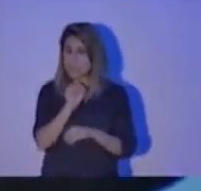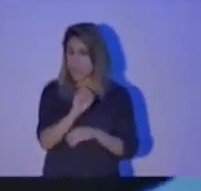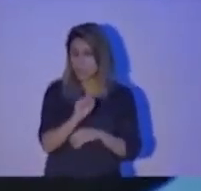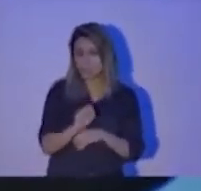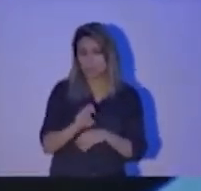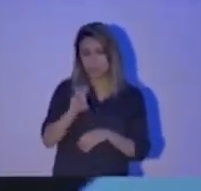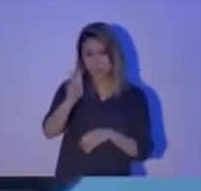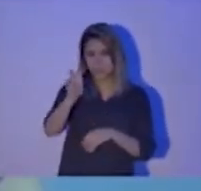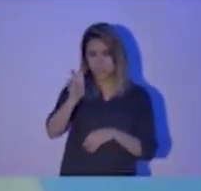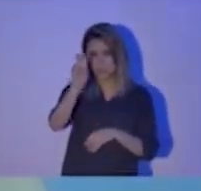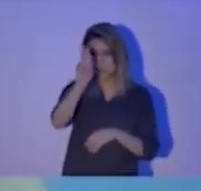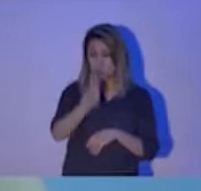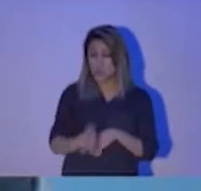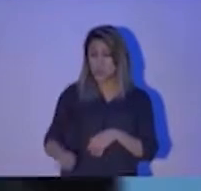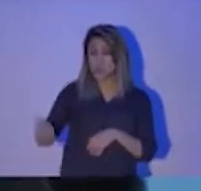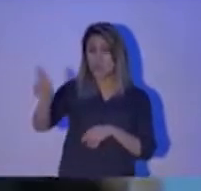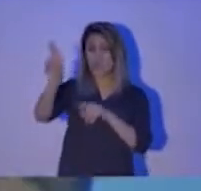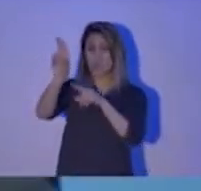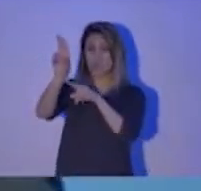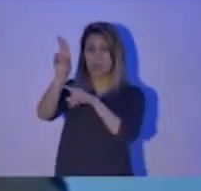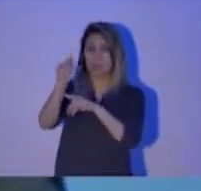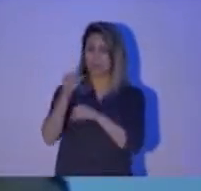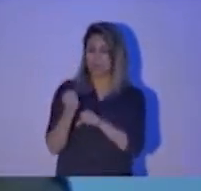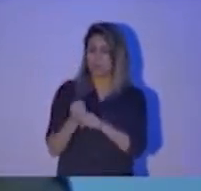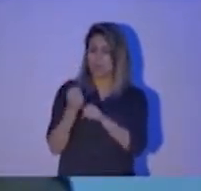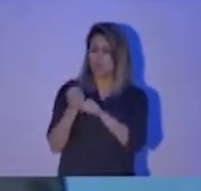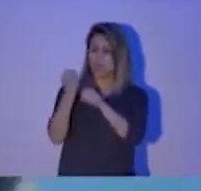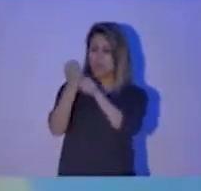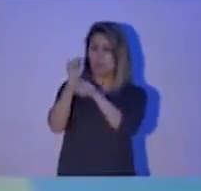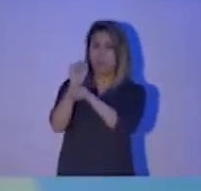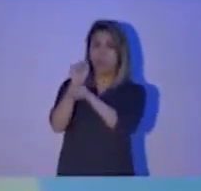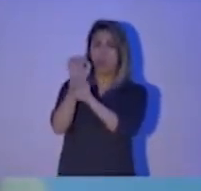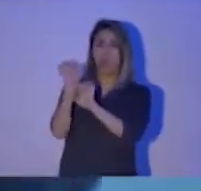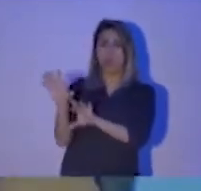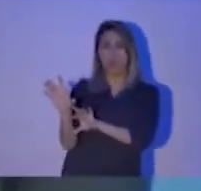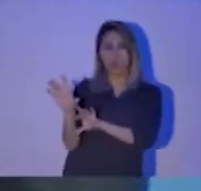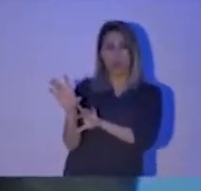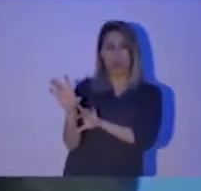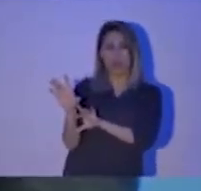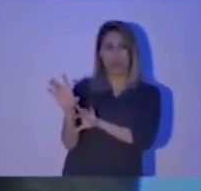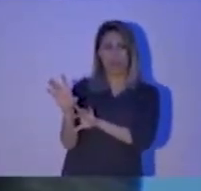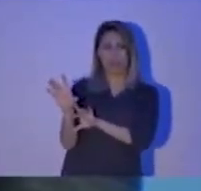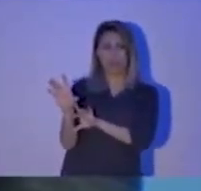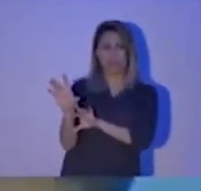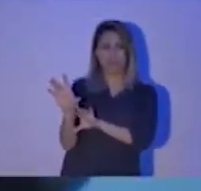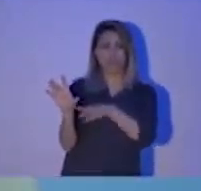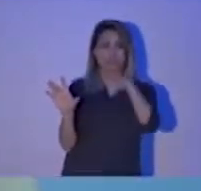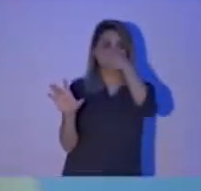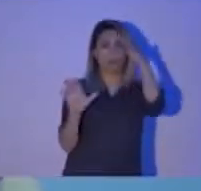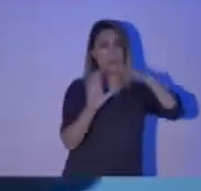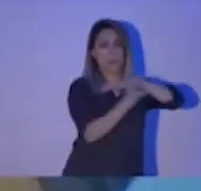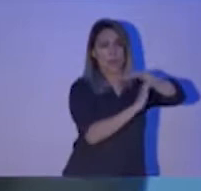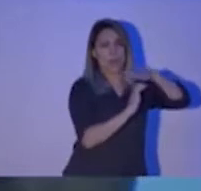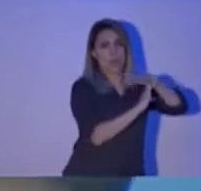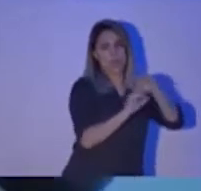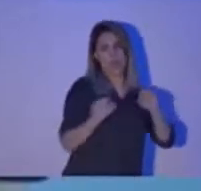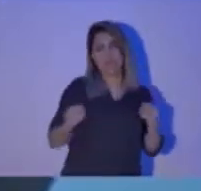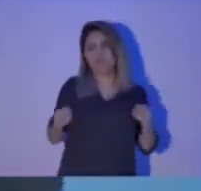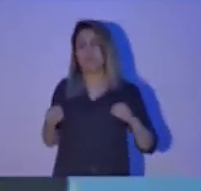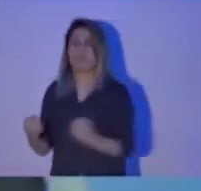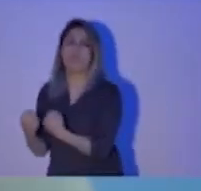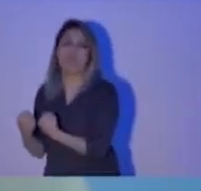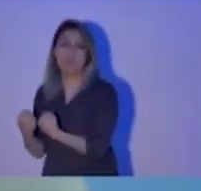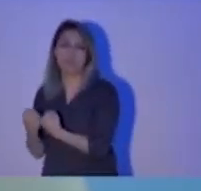de 4 mil creches, se fossem 5, esse país parava, porque tem corporação para defender. E as pessoas vão à rua e